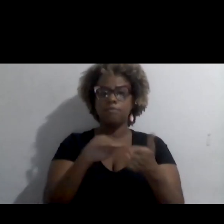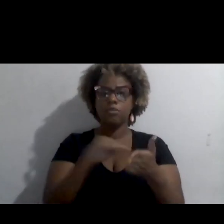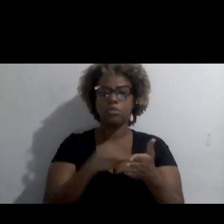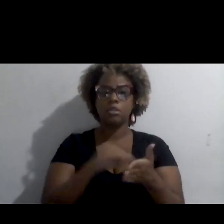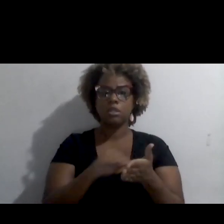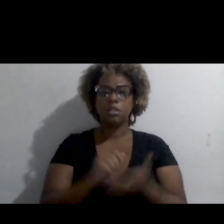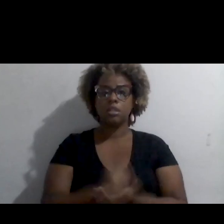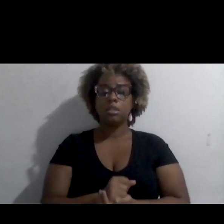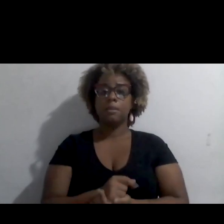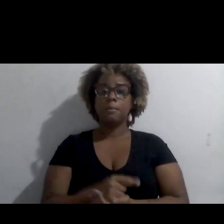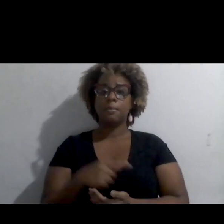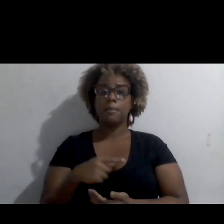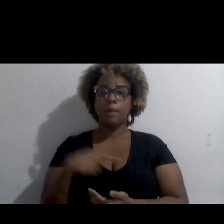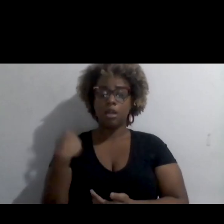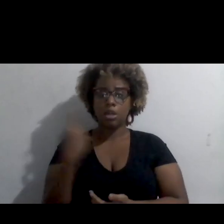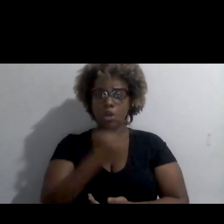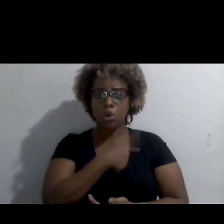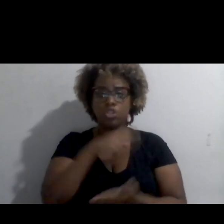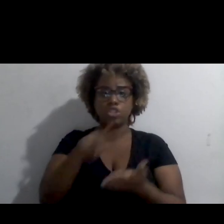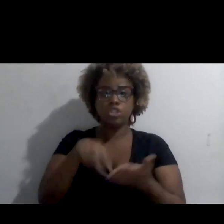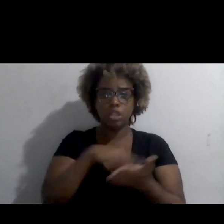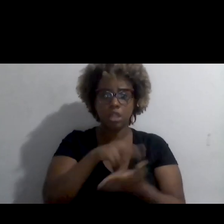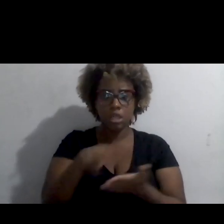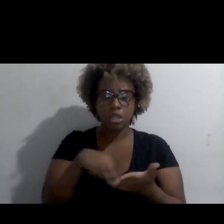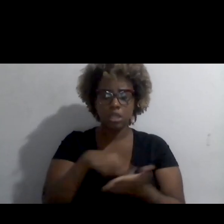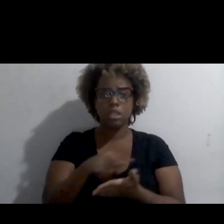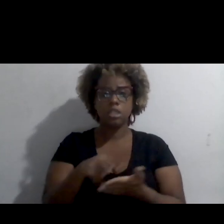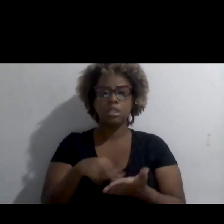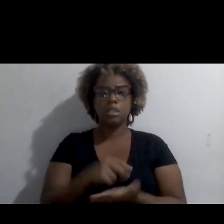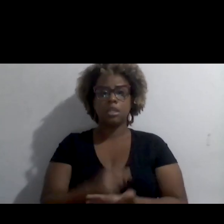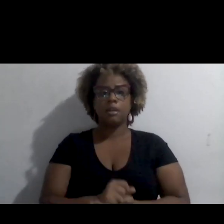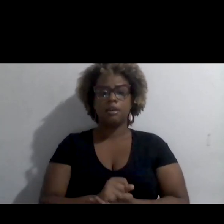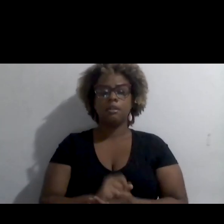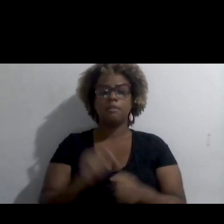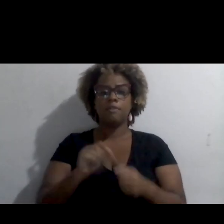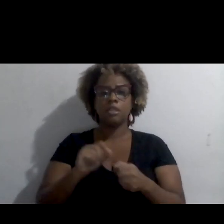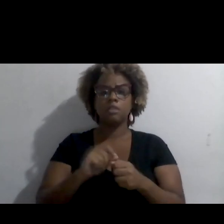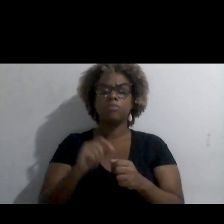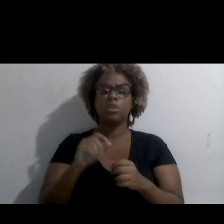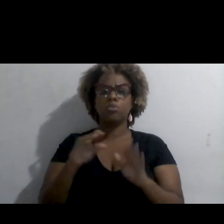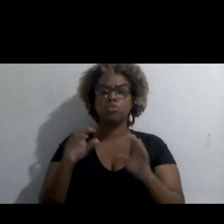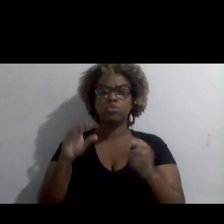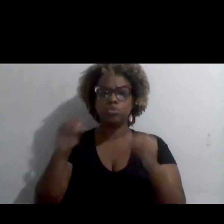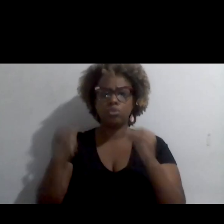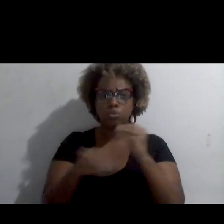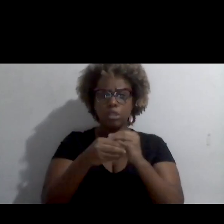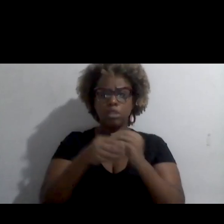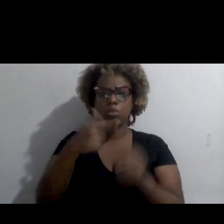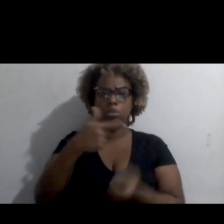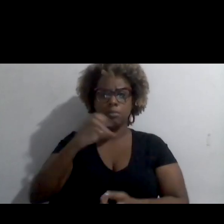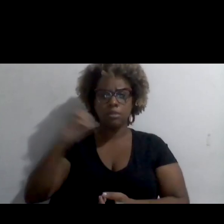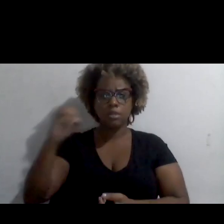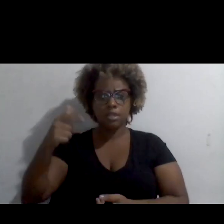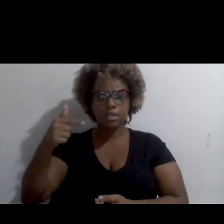de dança se reunir para rever esse plano que a gente construiu em 2007 e ver o que é que a gente precisa atualizar juntamente com a coordenação de dança